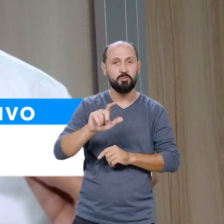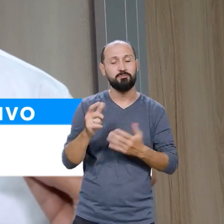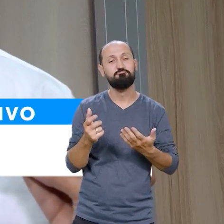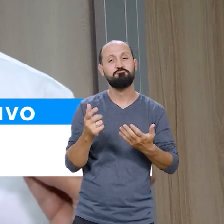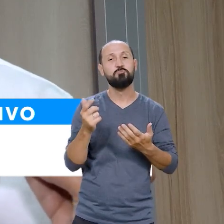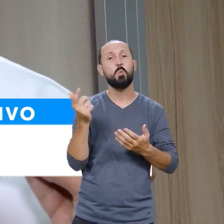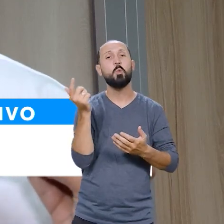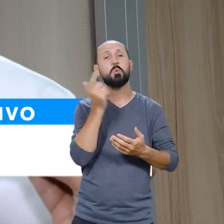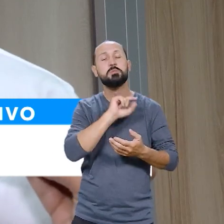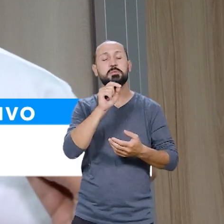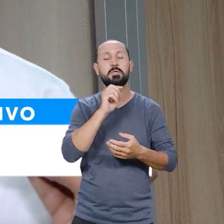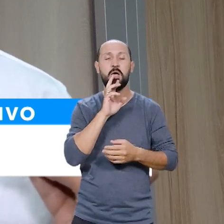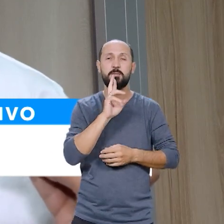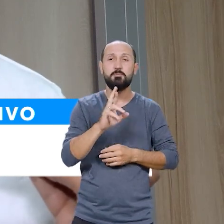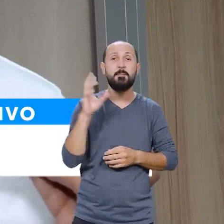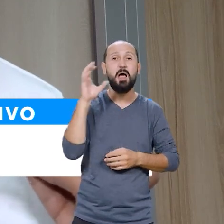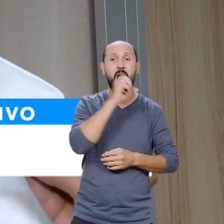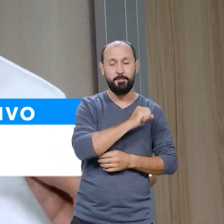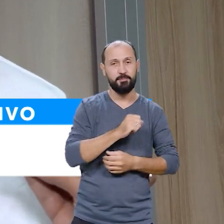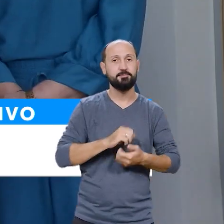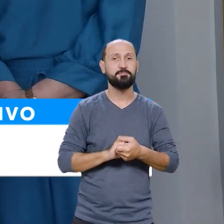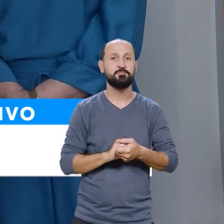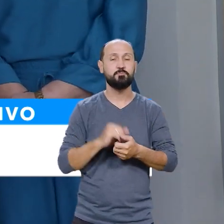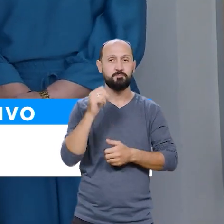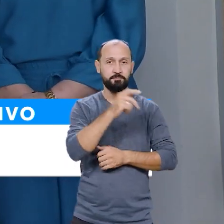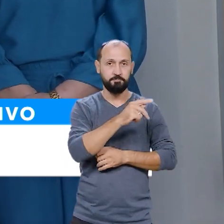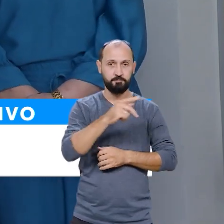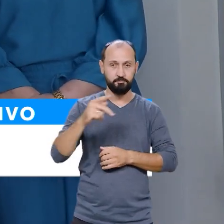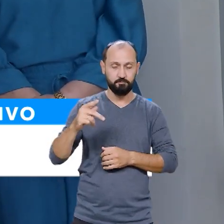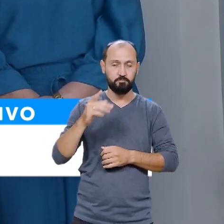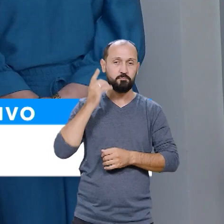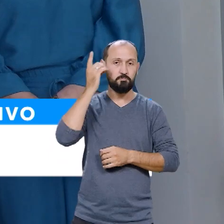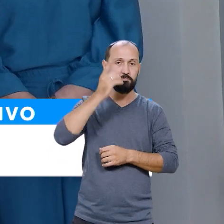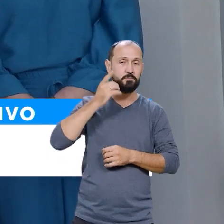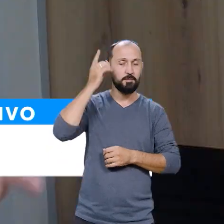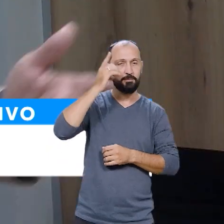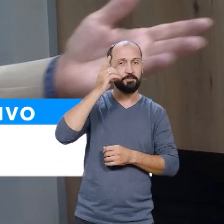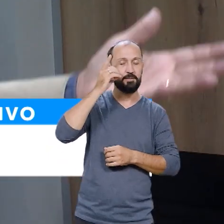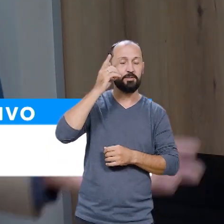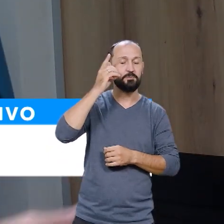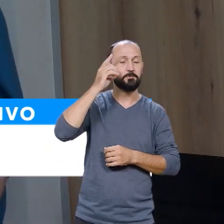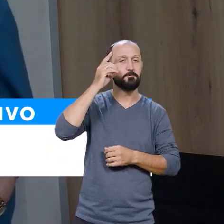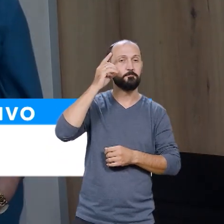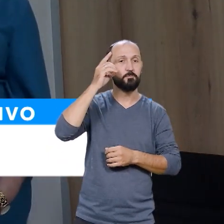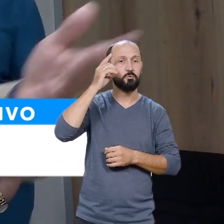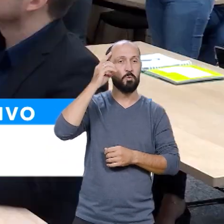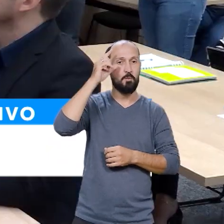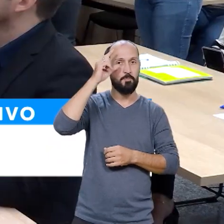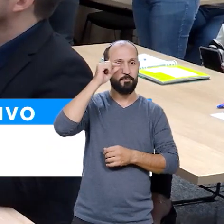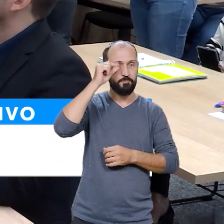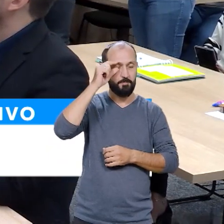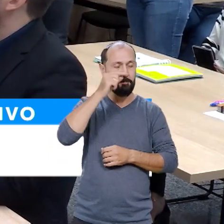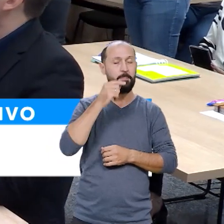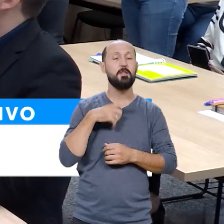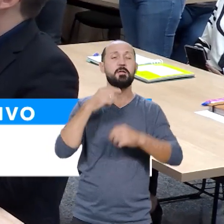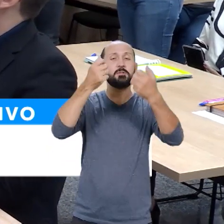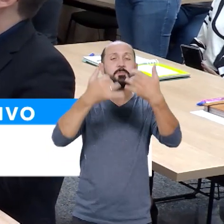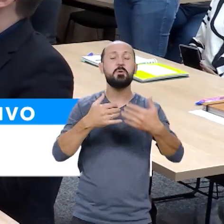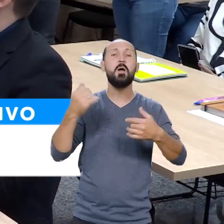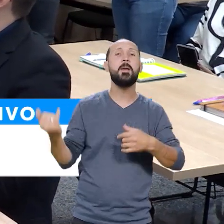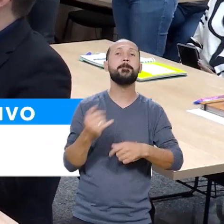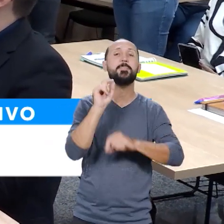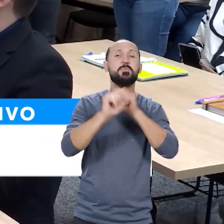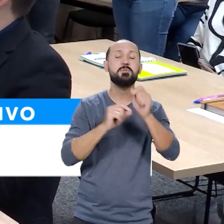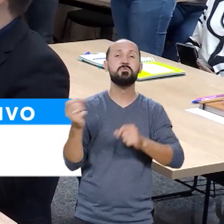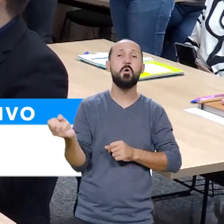Mato Grosso do Sul pudessem ter melhores resultados. O presidente da Casa de Leis, o deputado Gerson Claro, do PP, ressaltou a